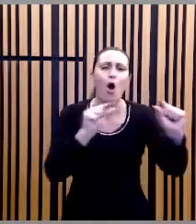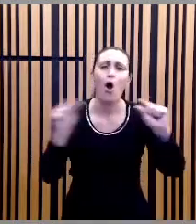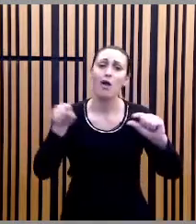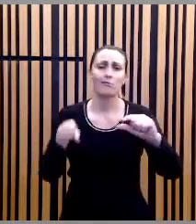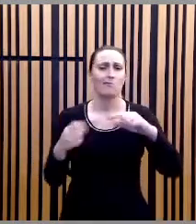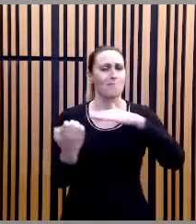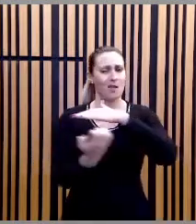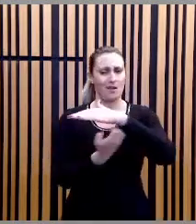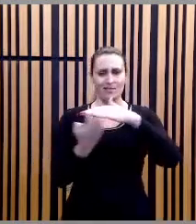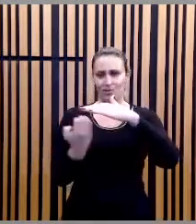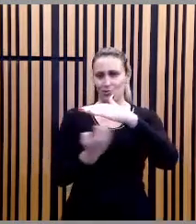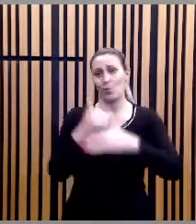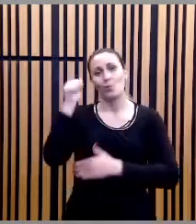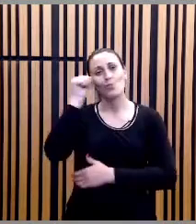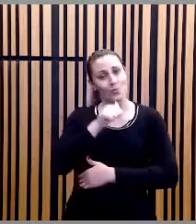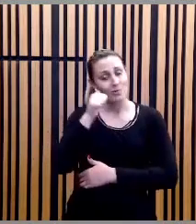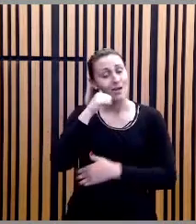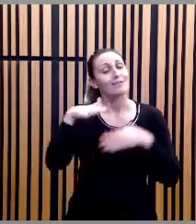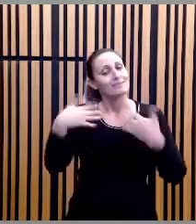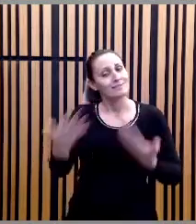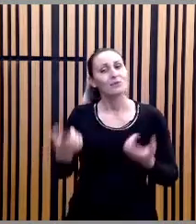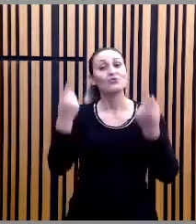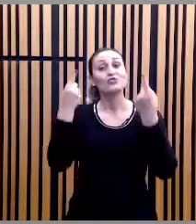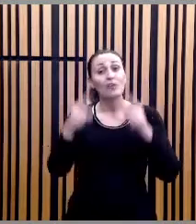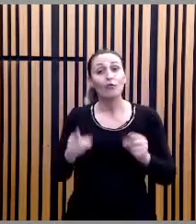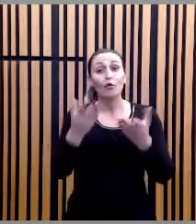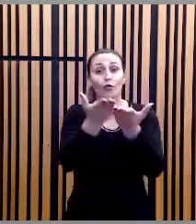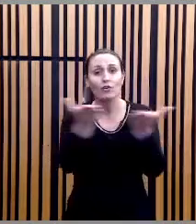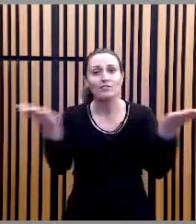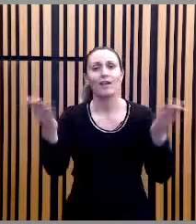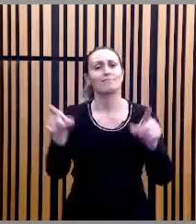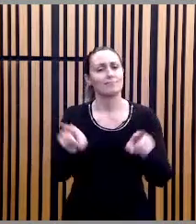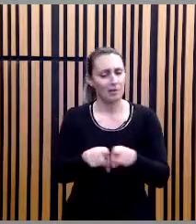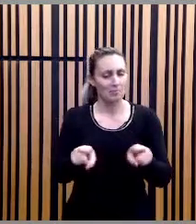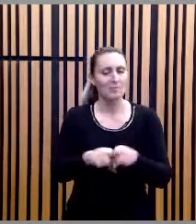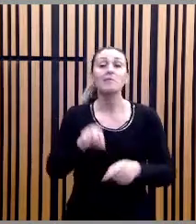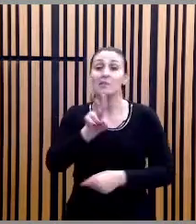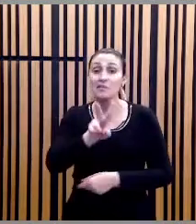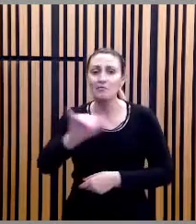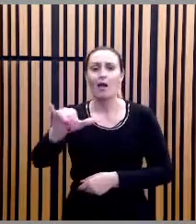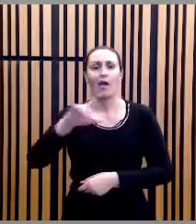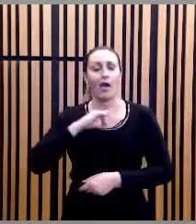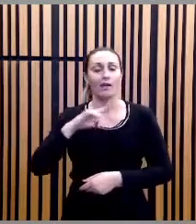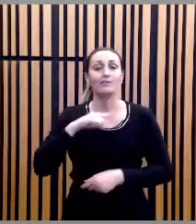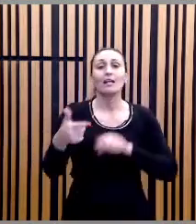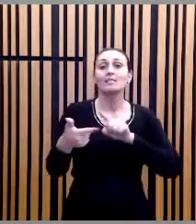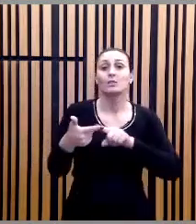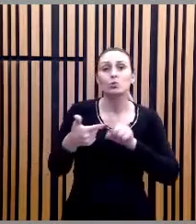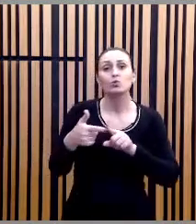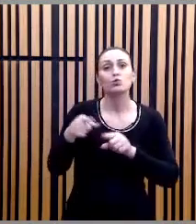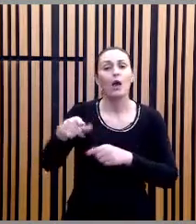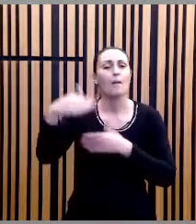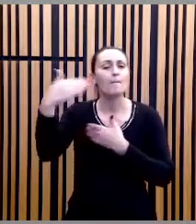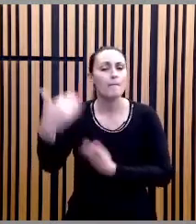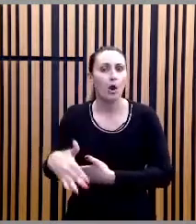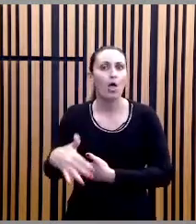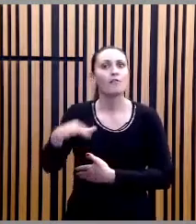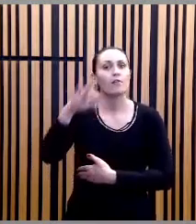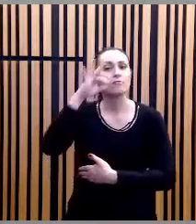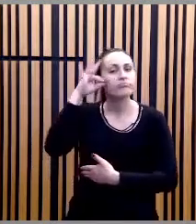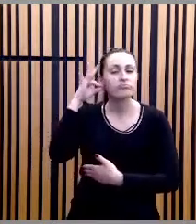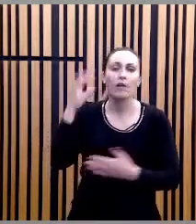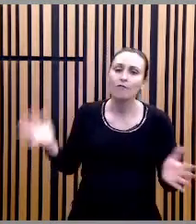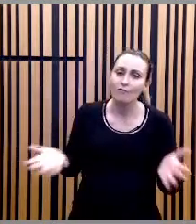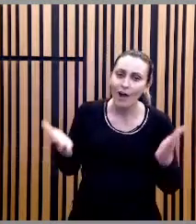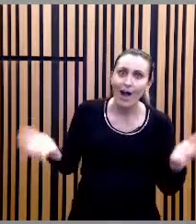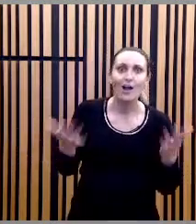deixo aí também o desafio pessoal para as meninas que vão prestar o vestibular aí, ou que vão fazer uma segunda graduação. Vamos lá, mulherada,